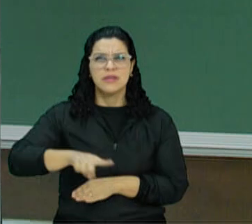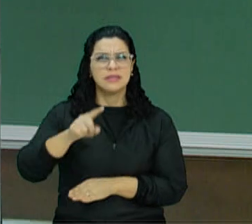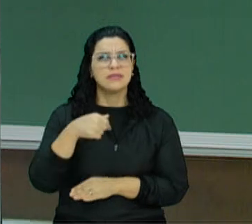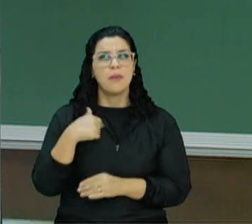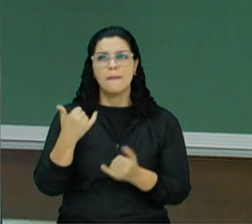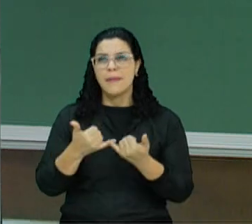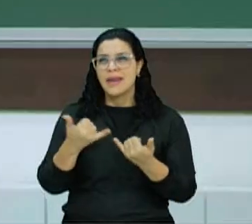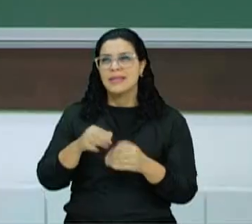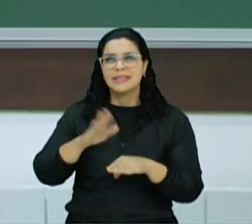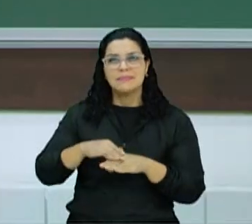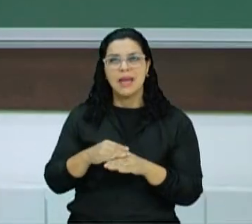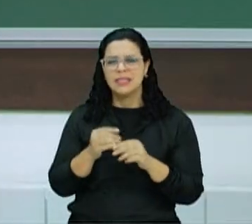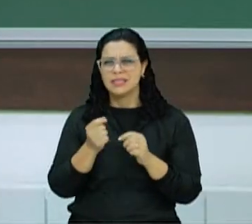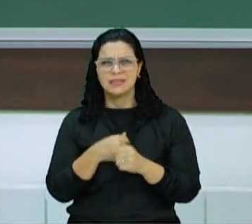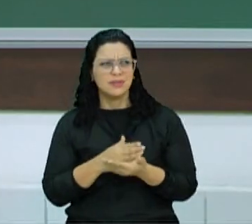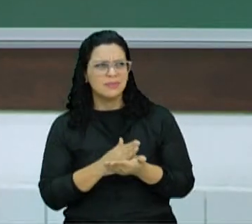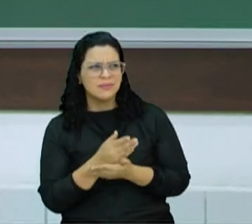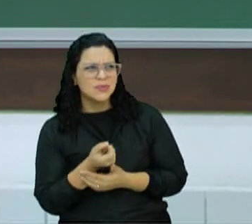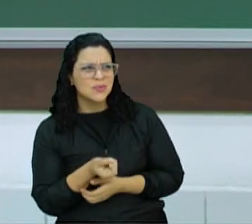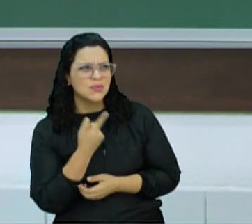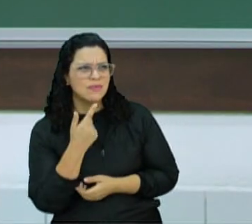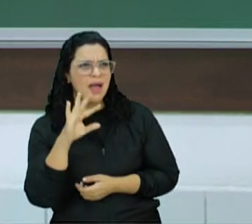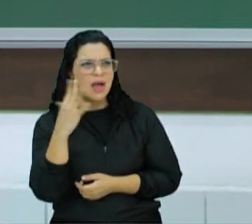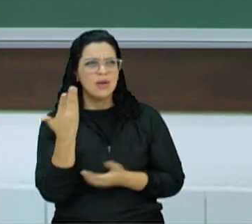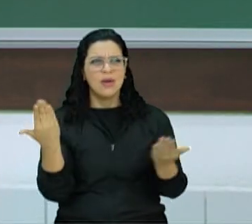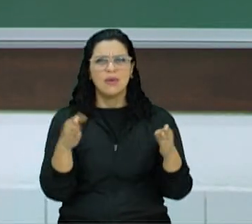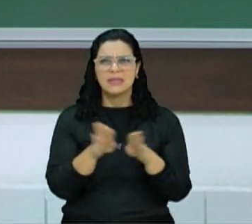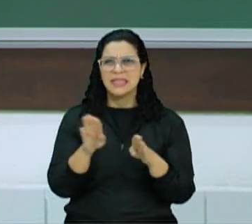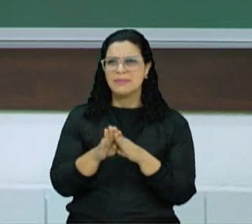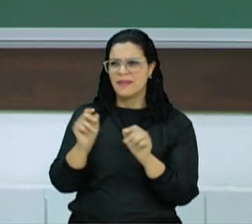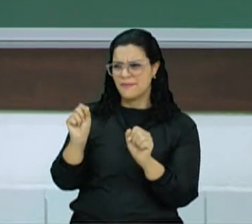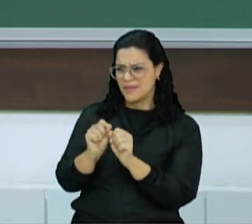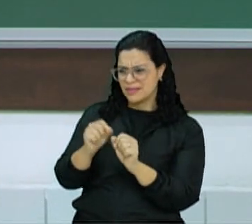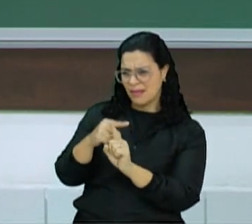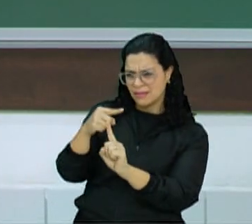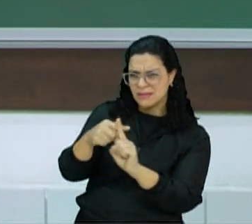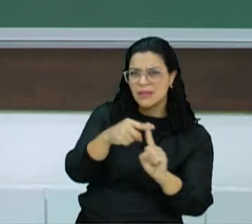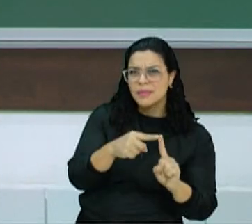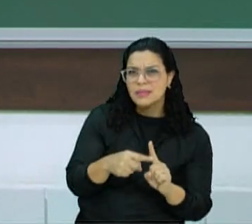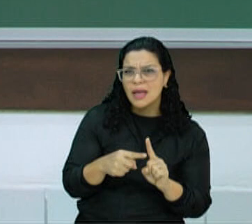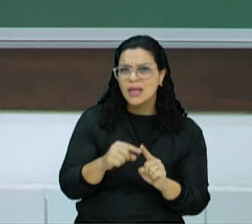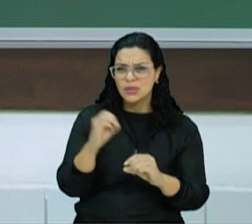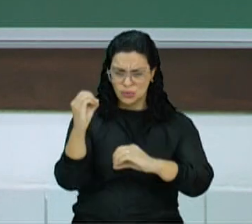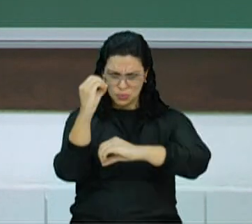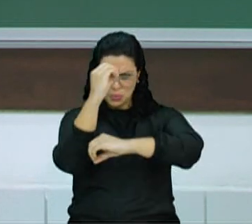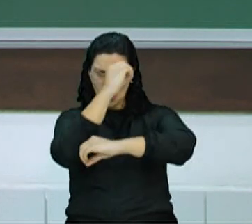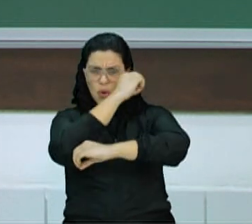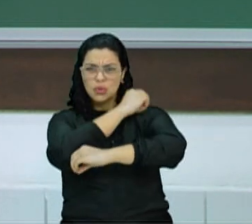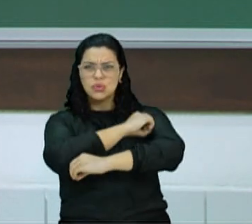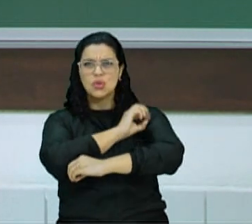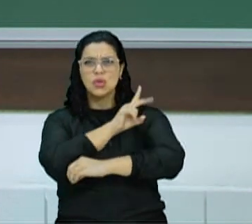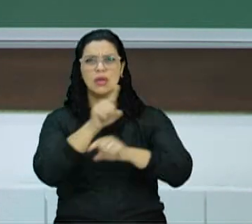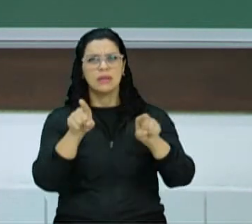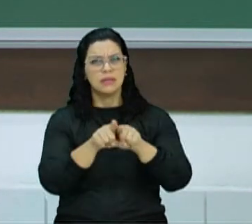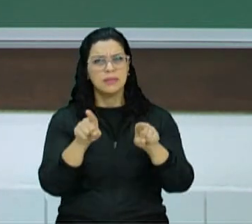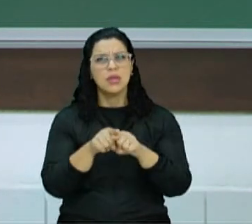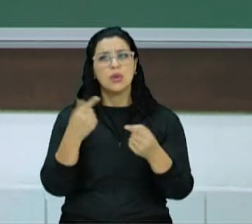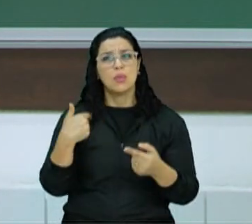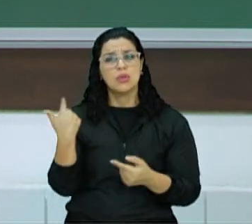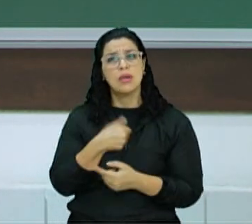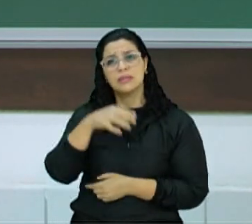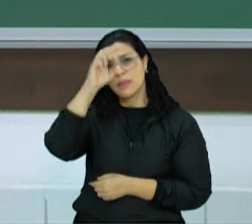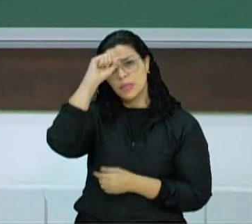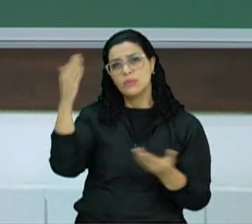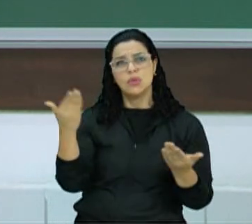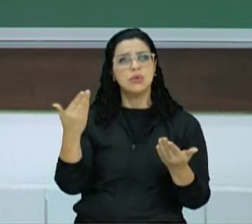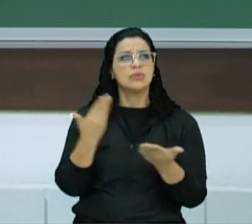ficar cada vez mais intrigados. O que será que eles foram fazer no cemitério? Só ver o pôr do sol? O que será? Então, o que nós aprendemos